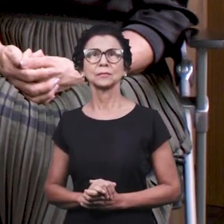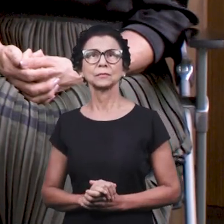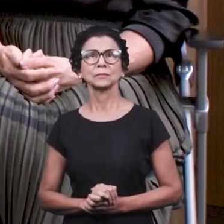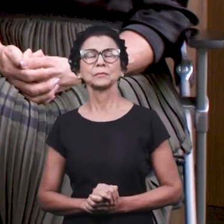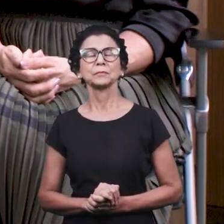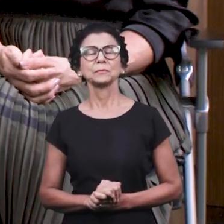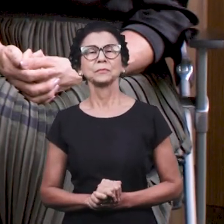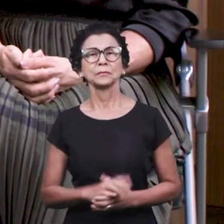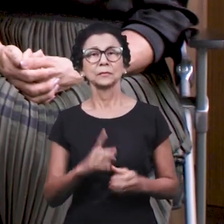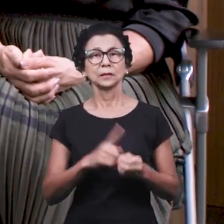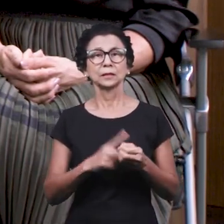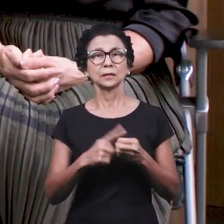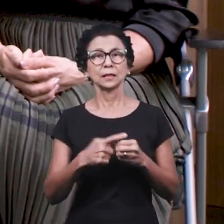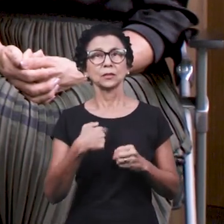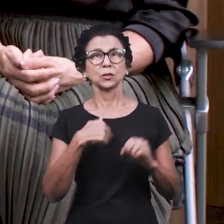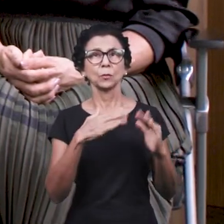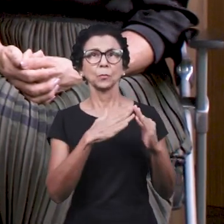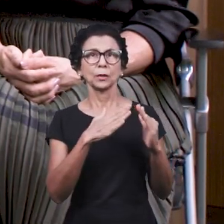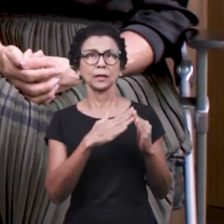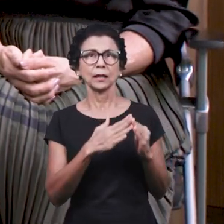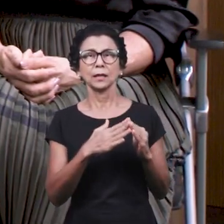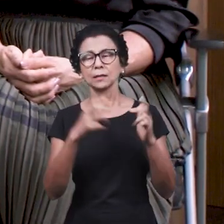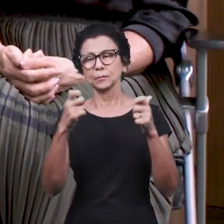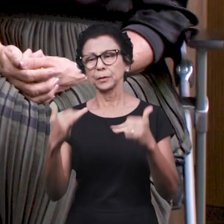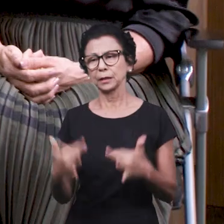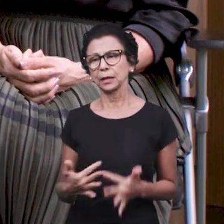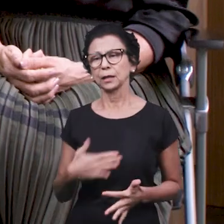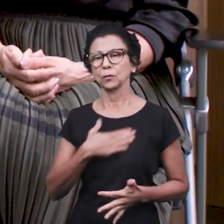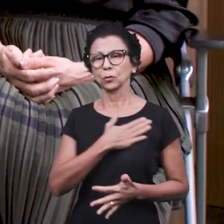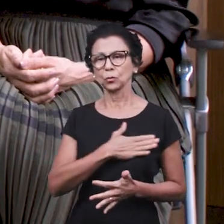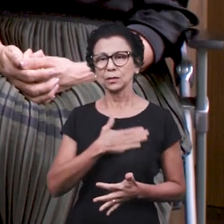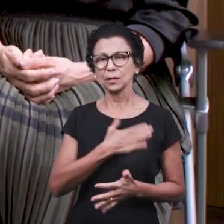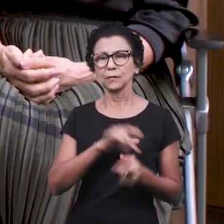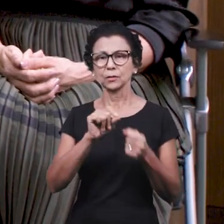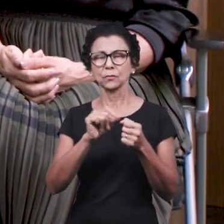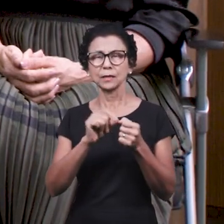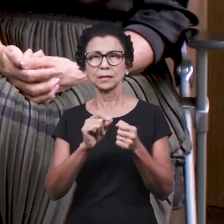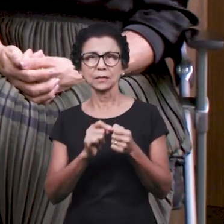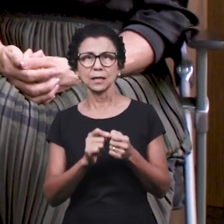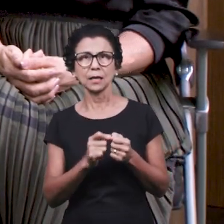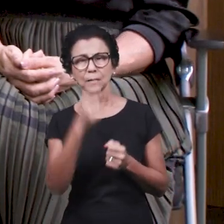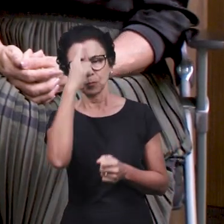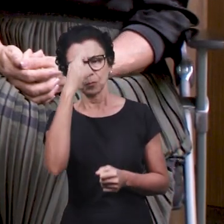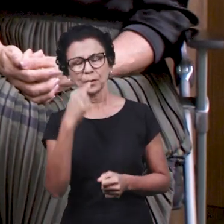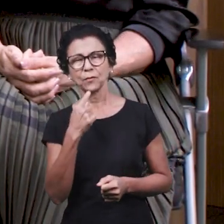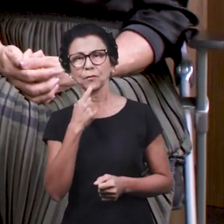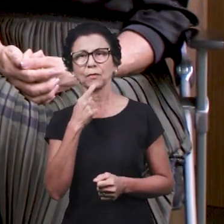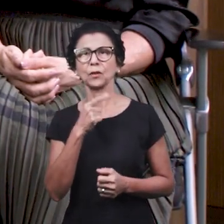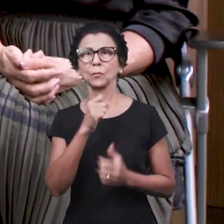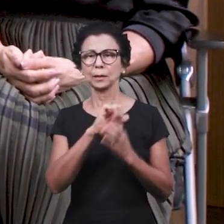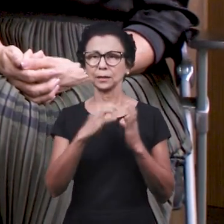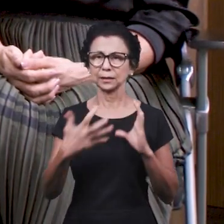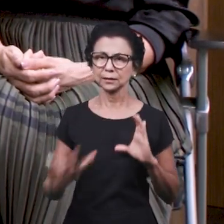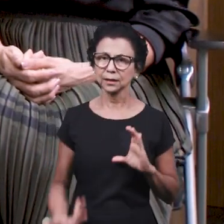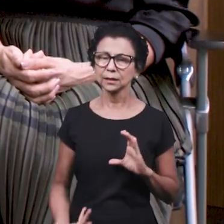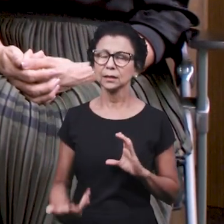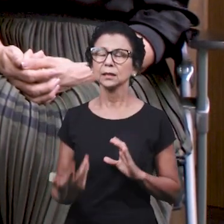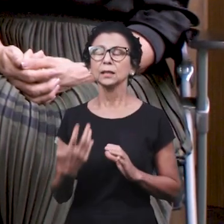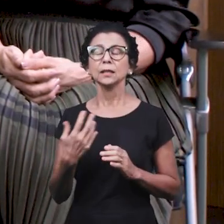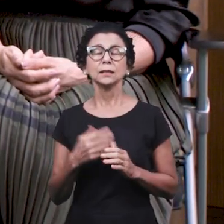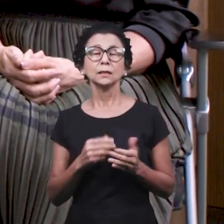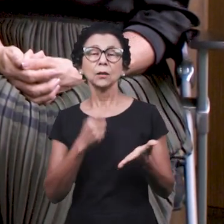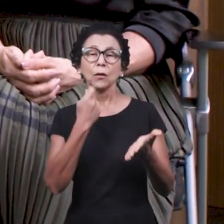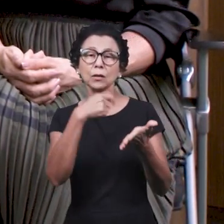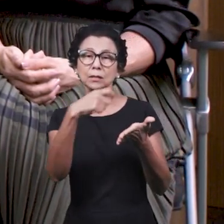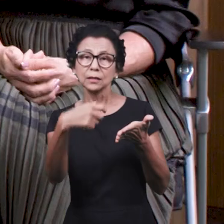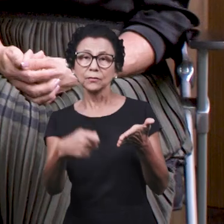na cidade que eu morei, contando o que eu gostava de fazer, quem eu era, nananã. E aí eu comentei que uma das minhas paixões era tocar flauta